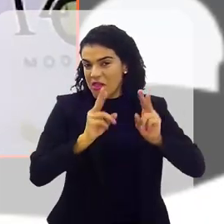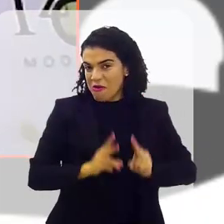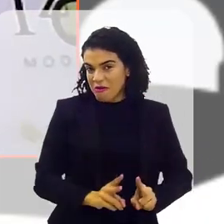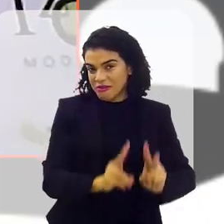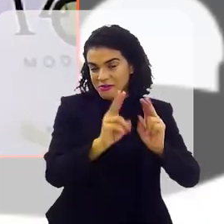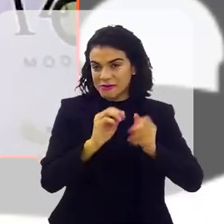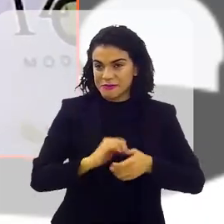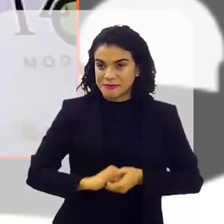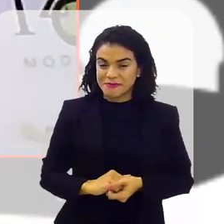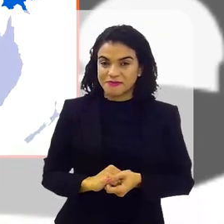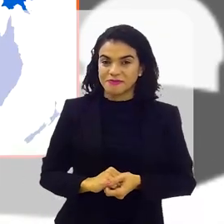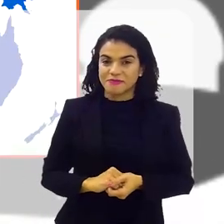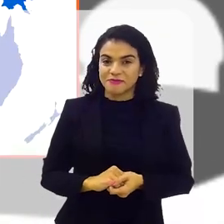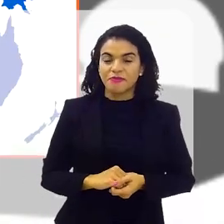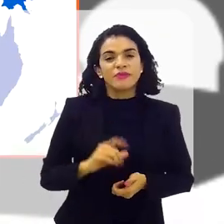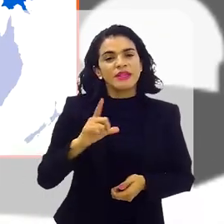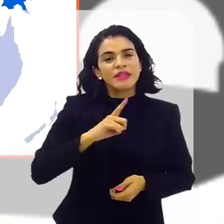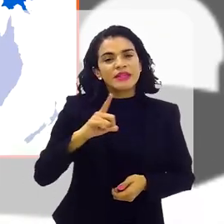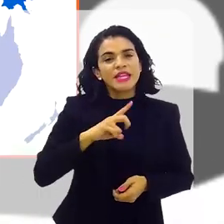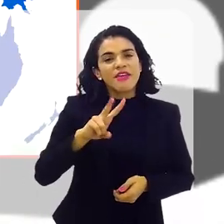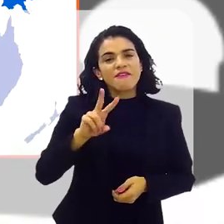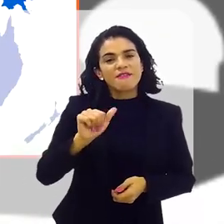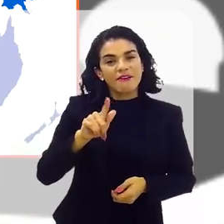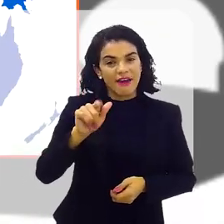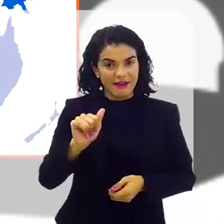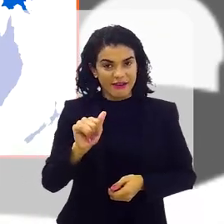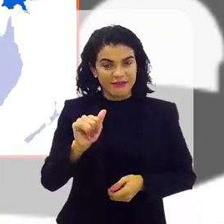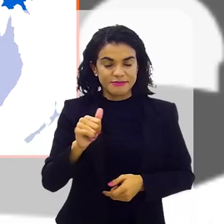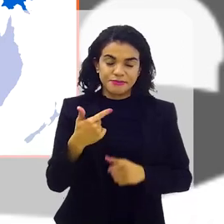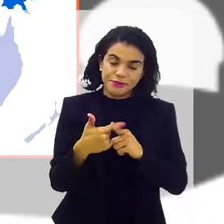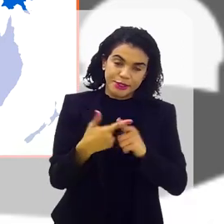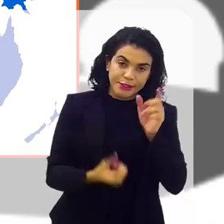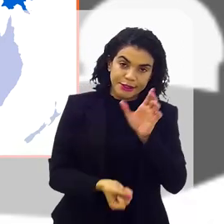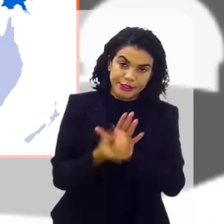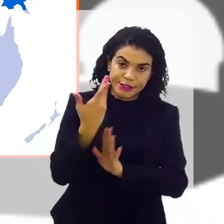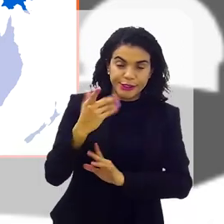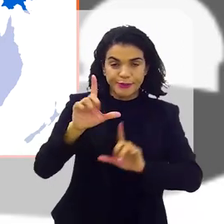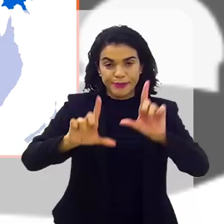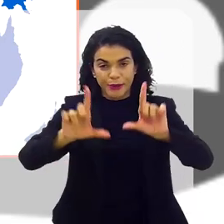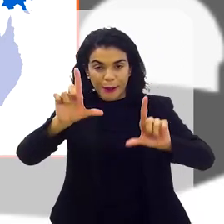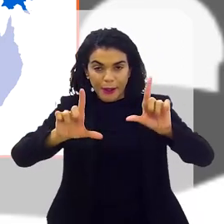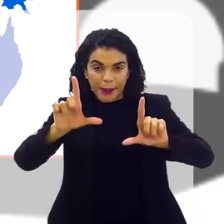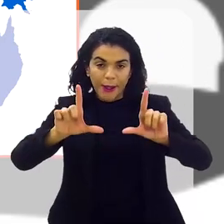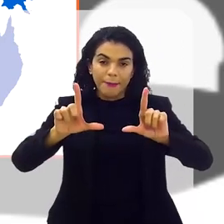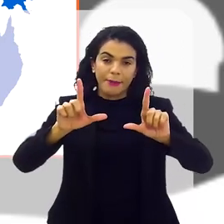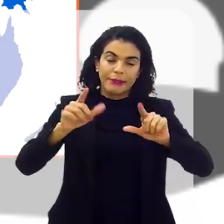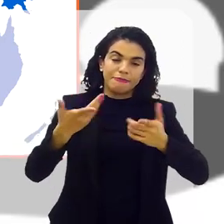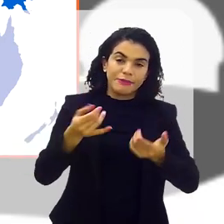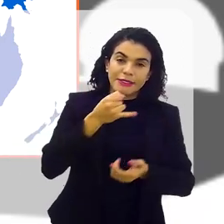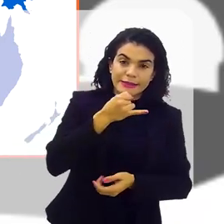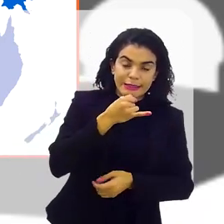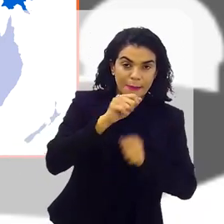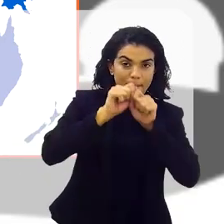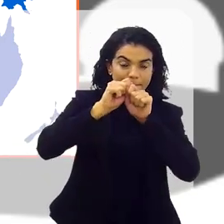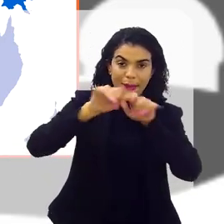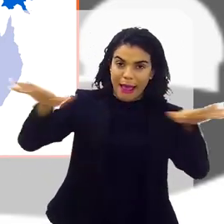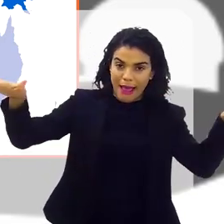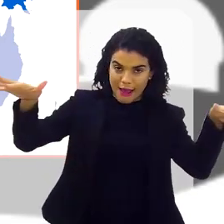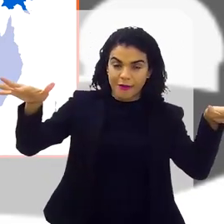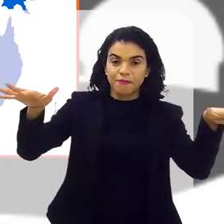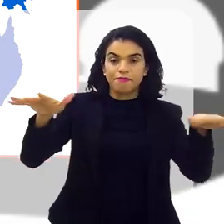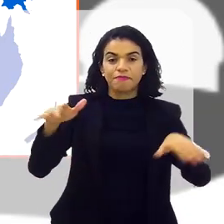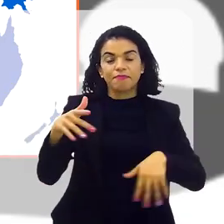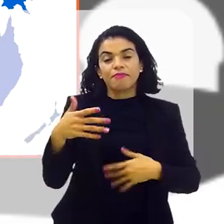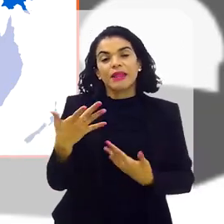funcionando as minhas aulas você tem vaga Por exemplo quando a gente faz um programa de televisão o alcance é muito maior